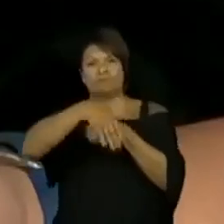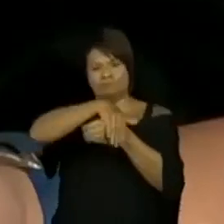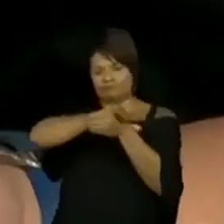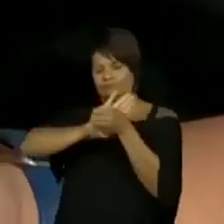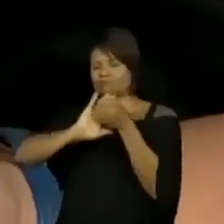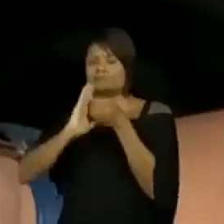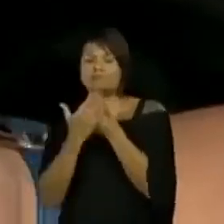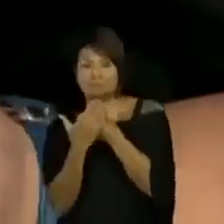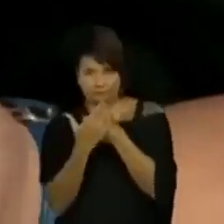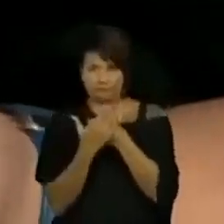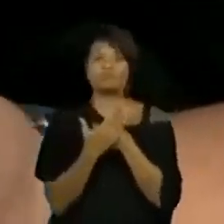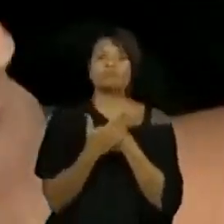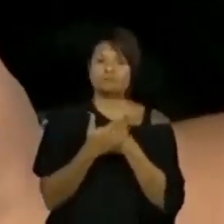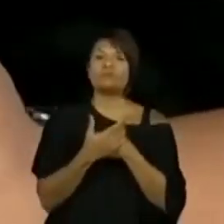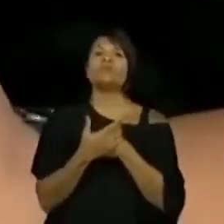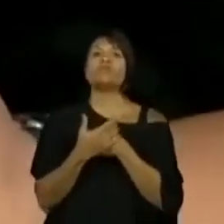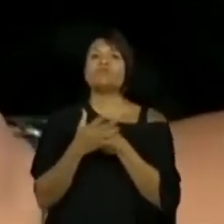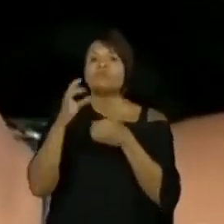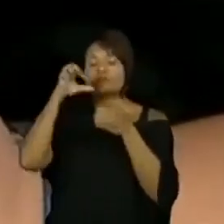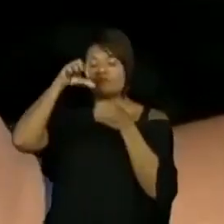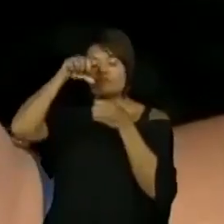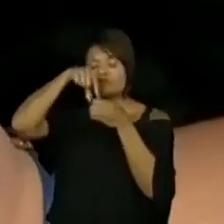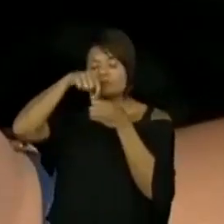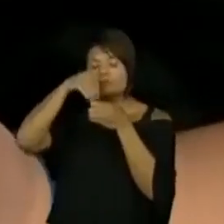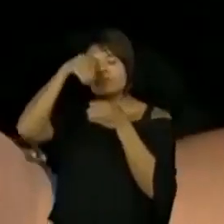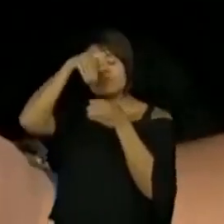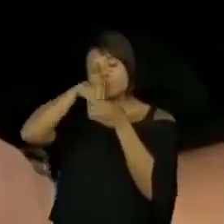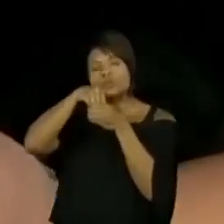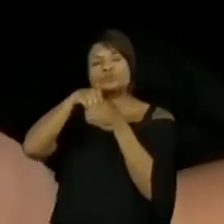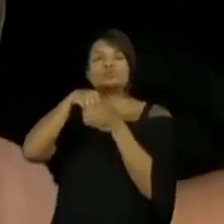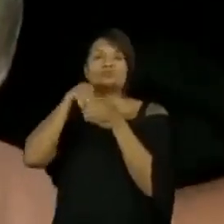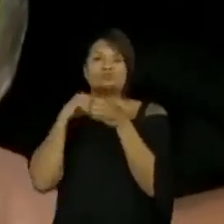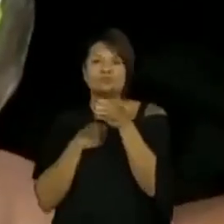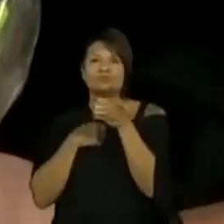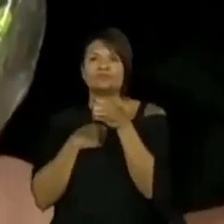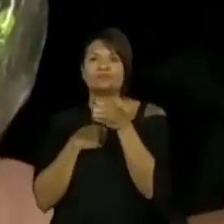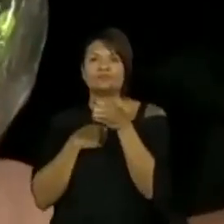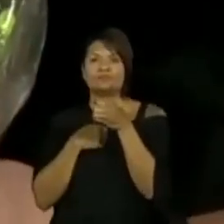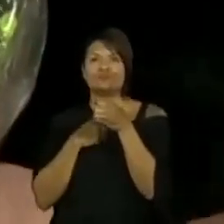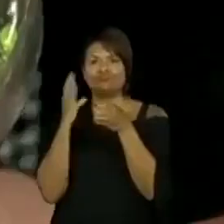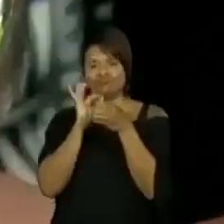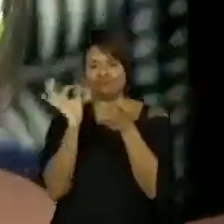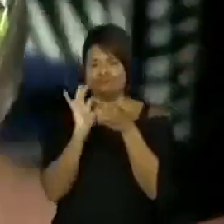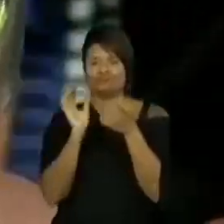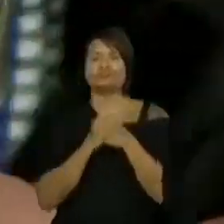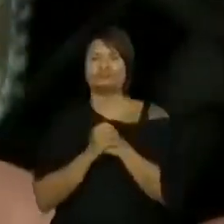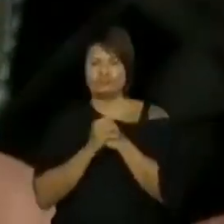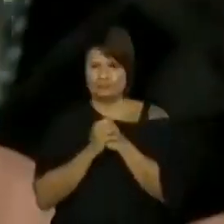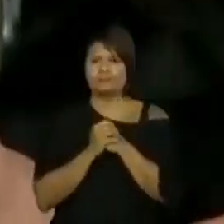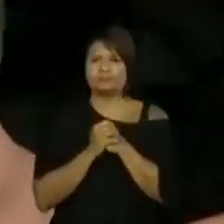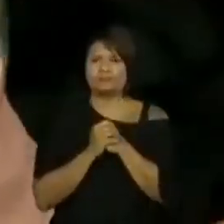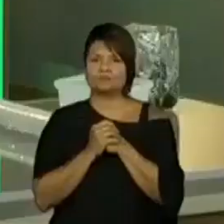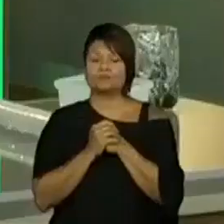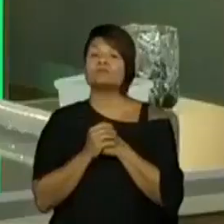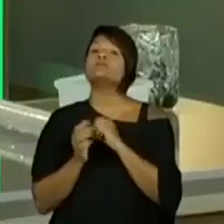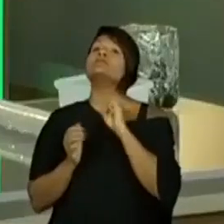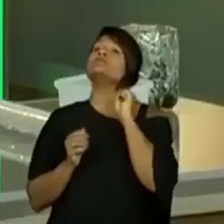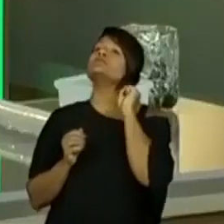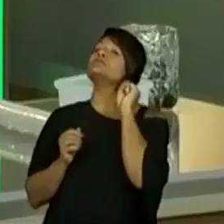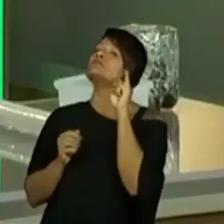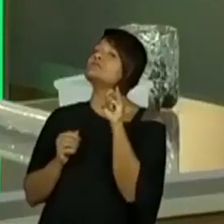com a fita e eu plantei uma mudinha de planta aqui dentro, bem bonitinha. Se